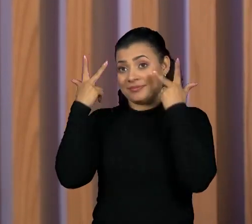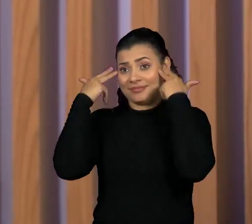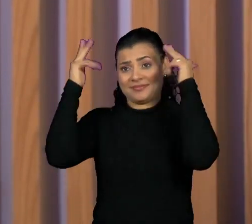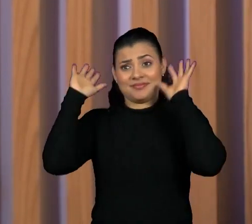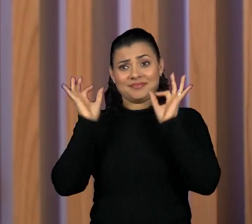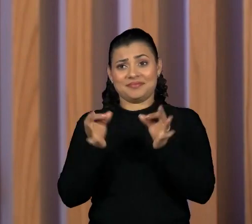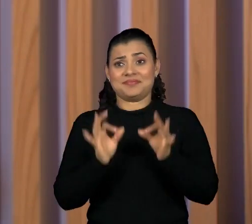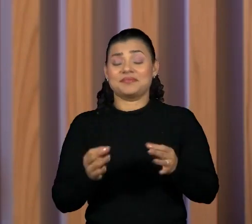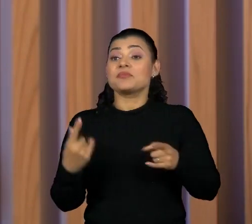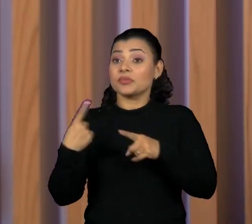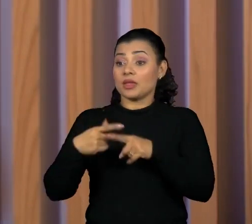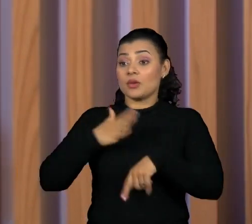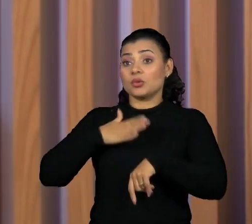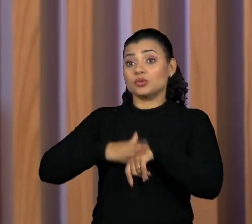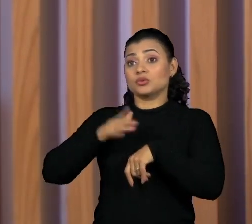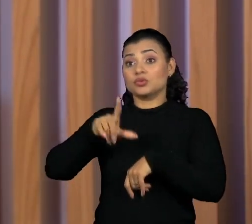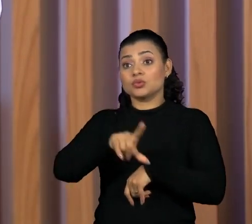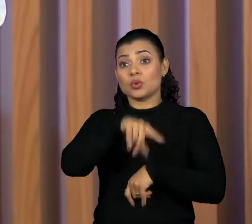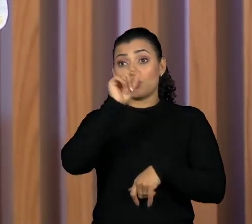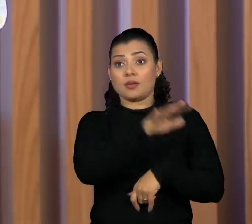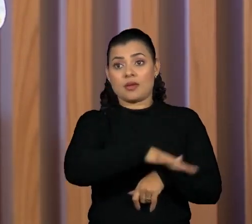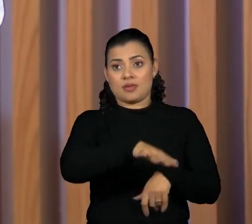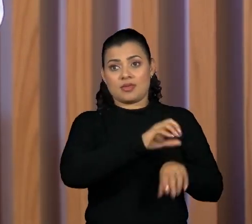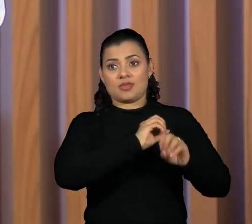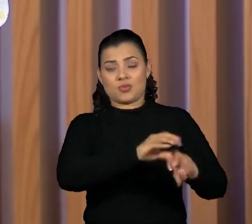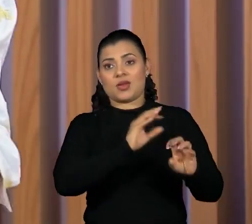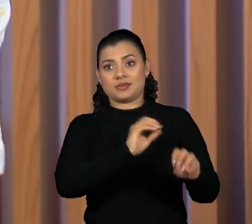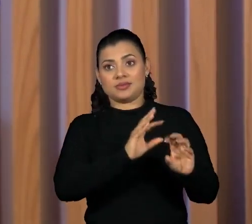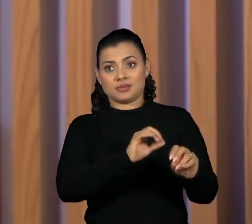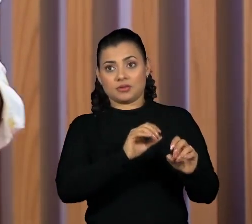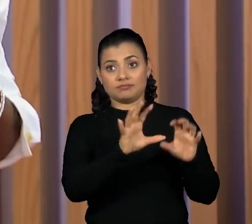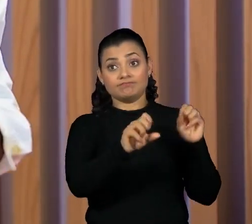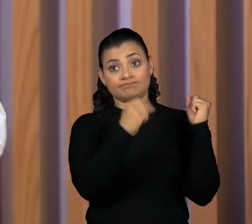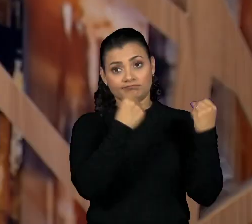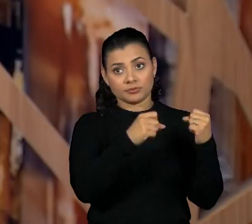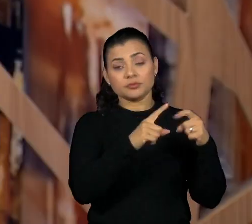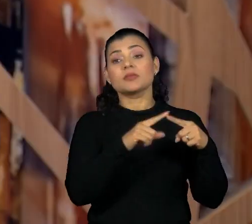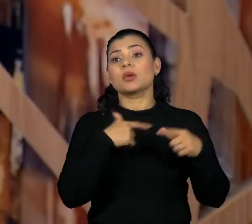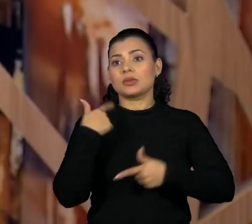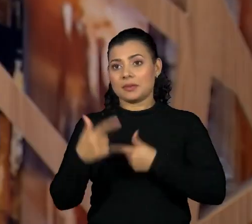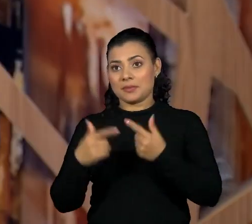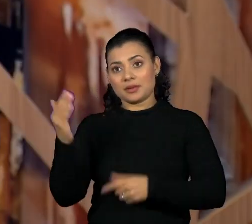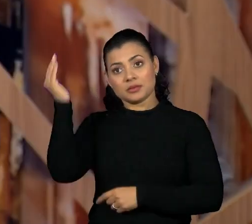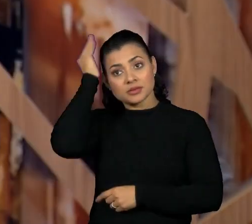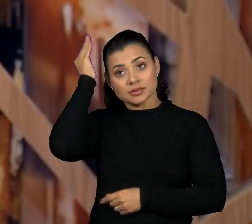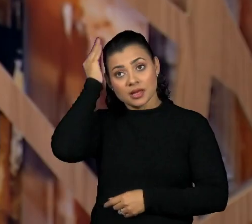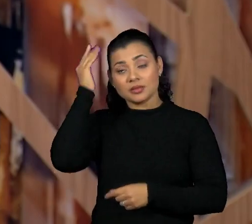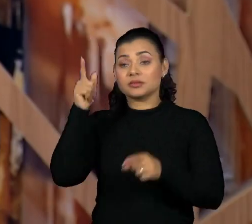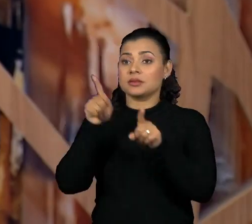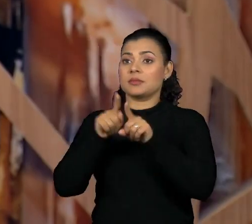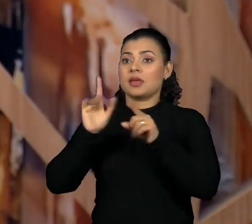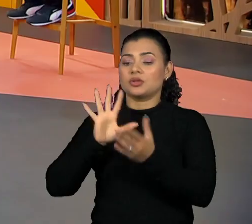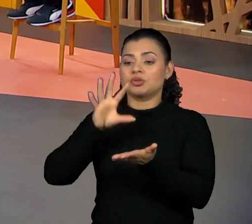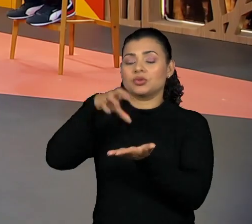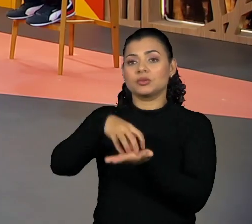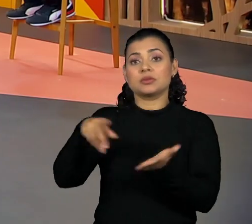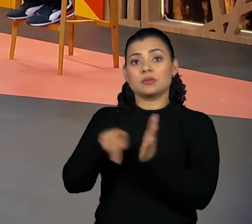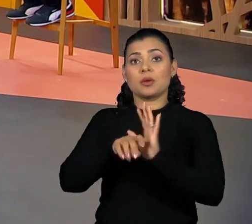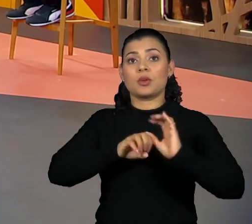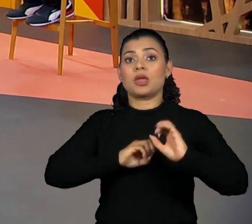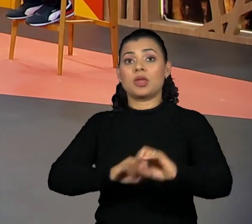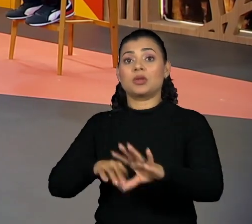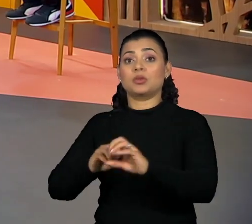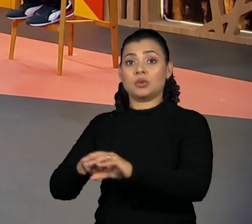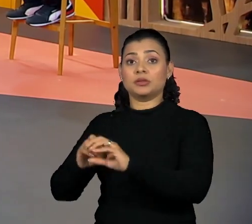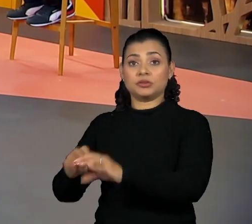naturalidade até, porque eu escolhi o campo da educação, né? E eu atuo no SESC, que é uma instituição de caráter